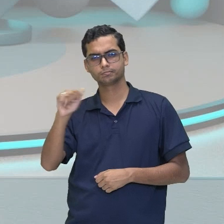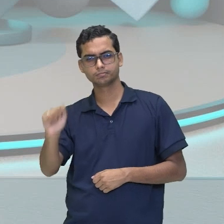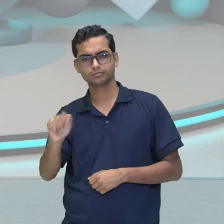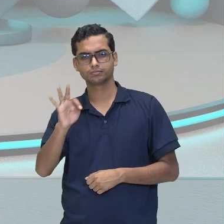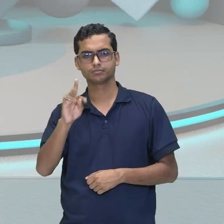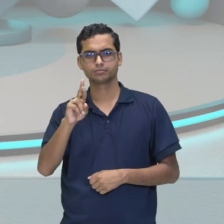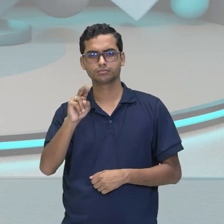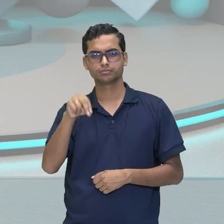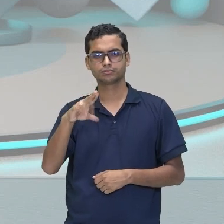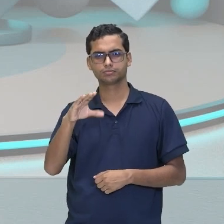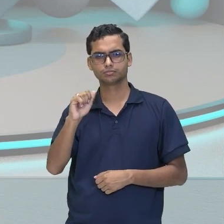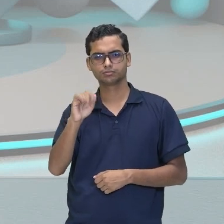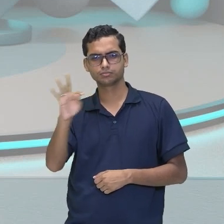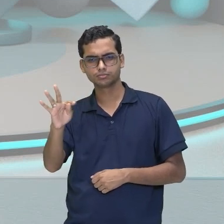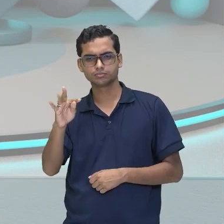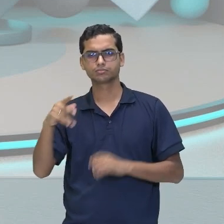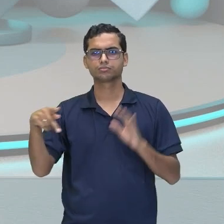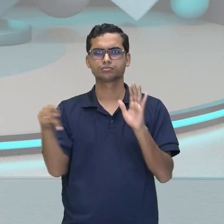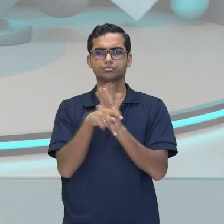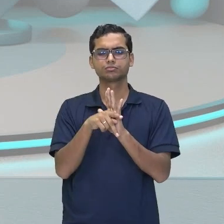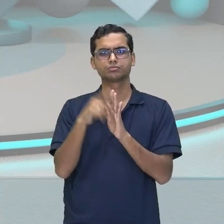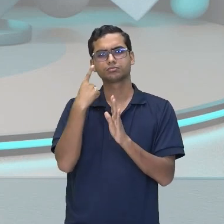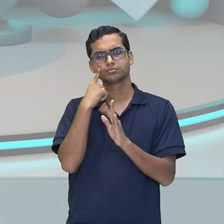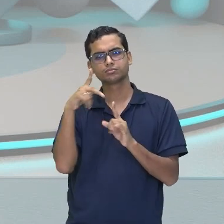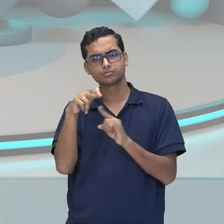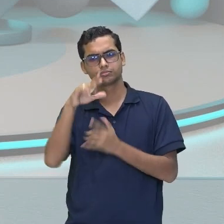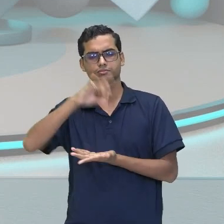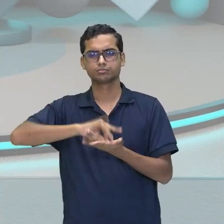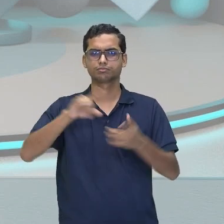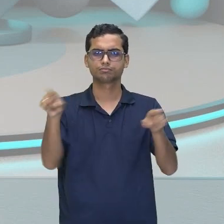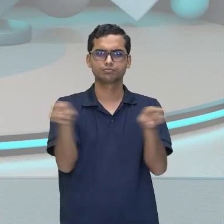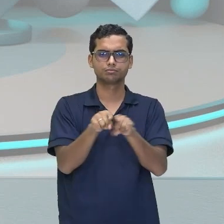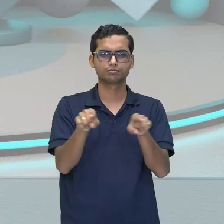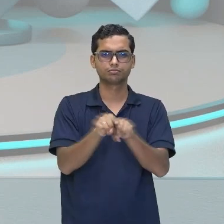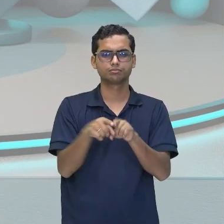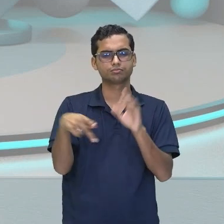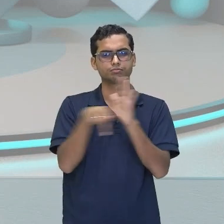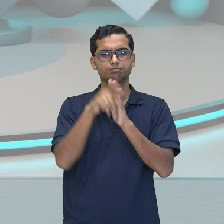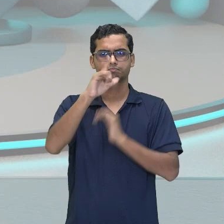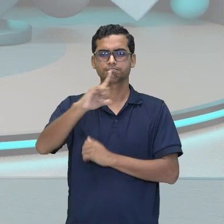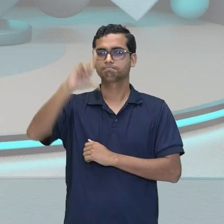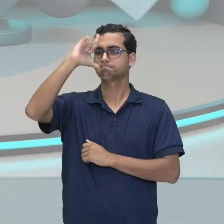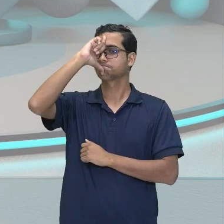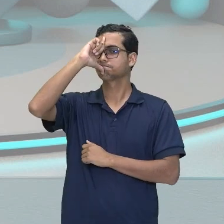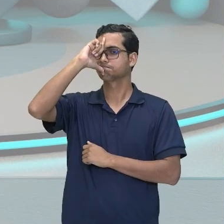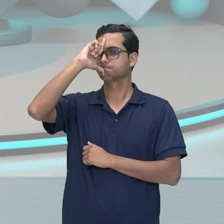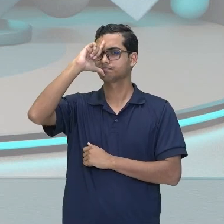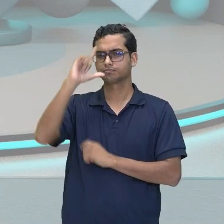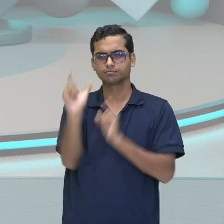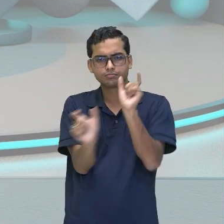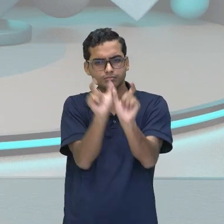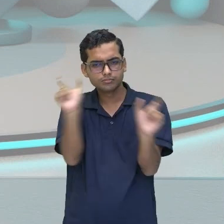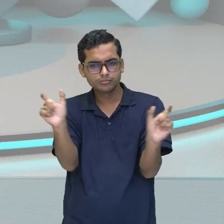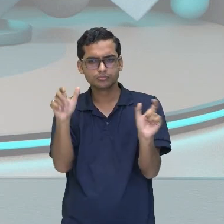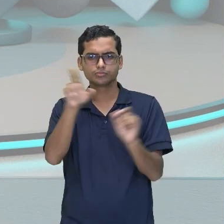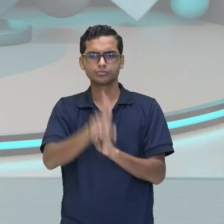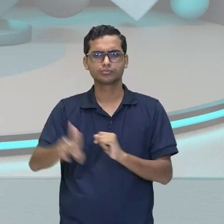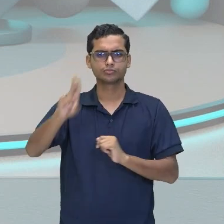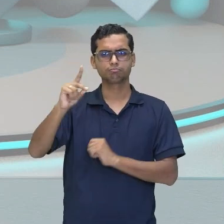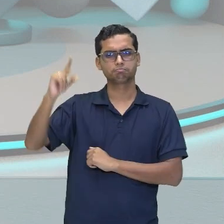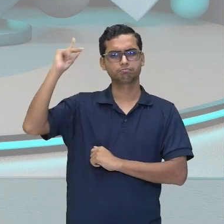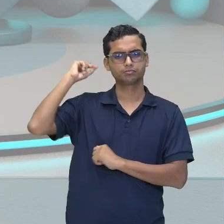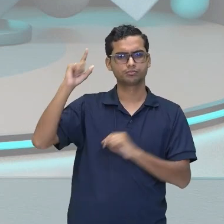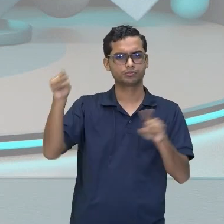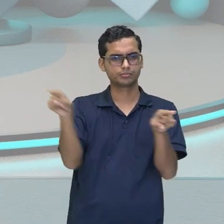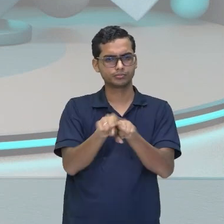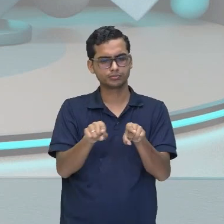esses termos, estão aí, são do latim. Então, são termos que eram usados na época e que